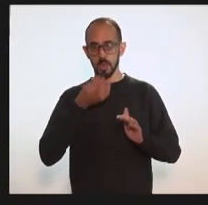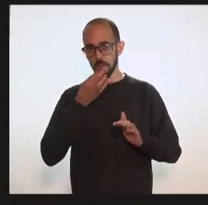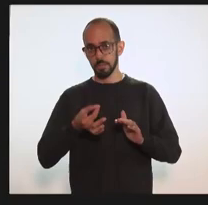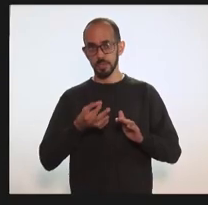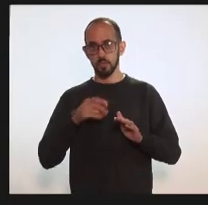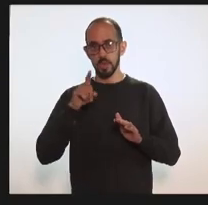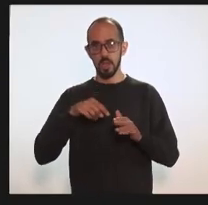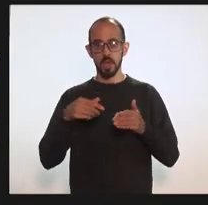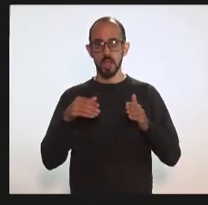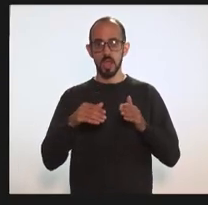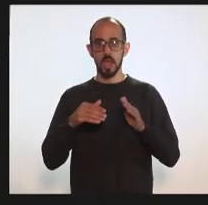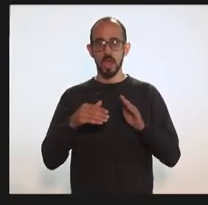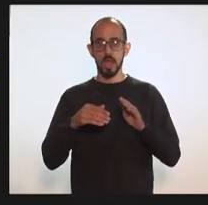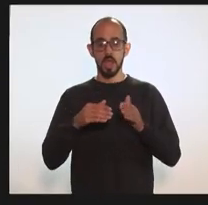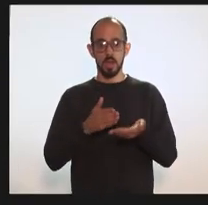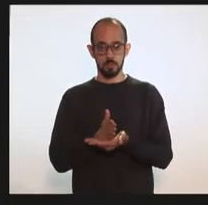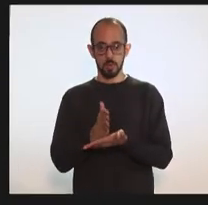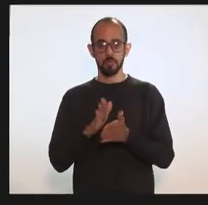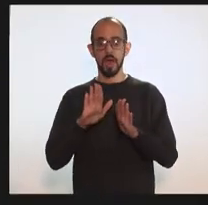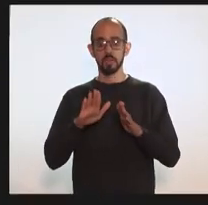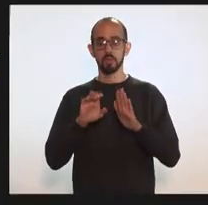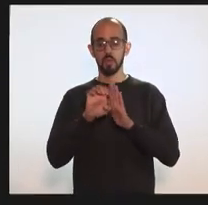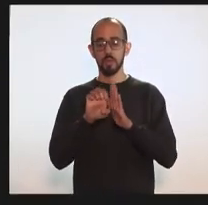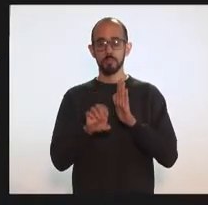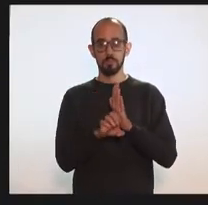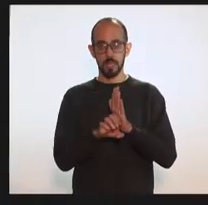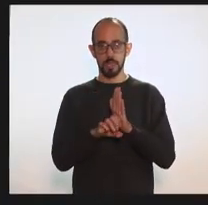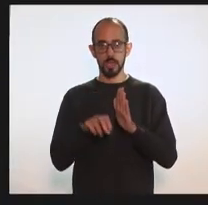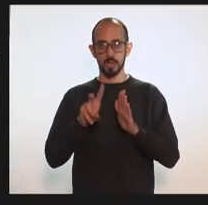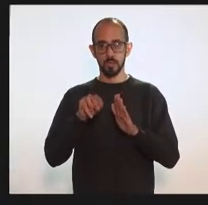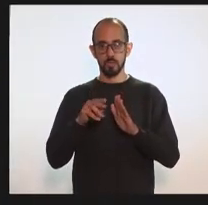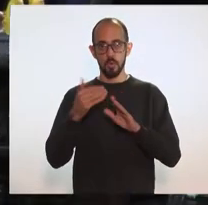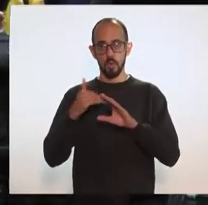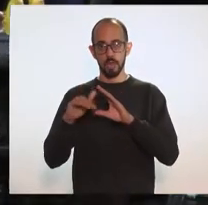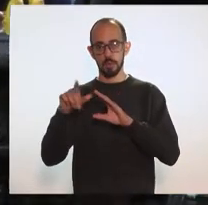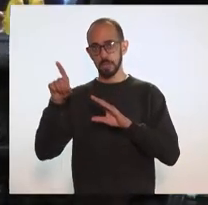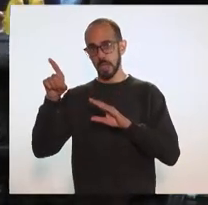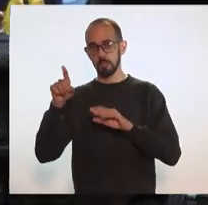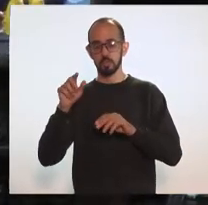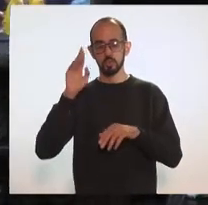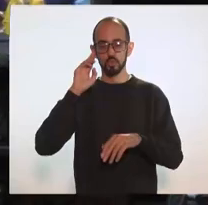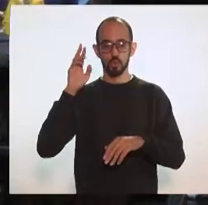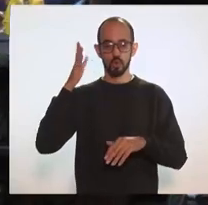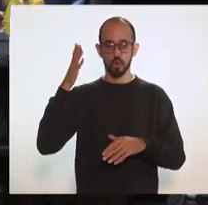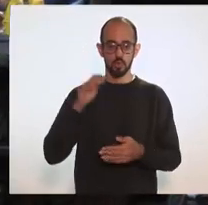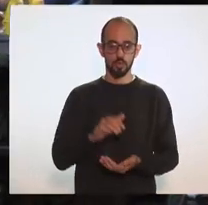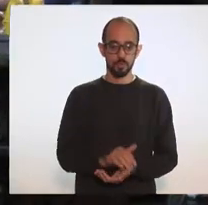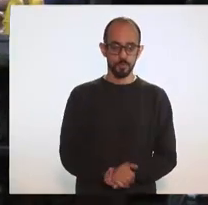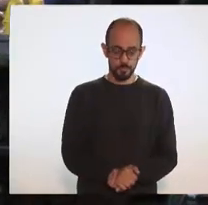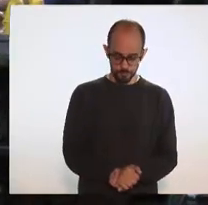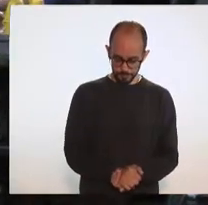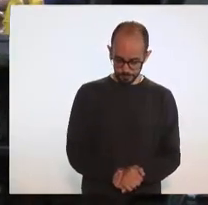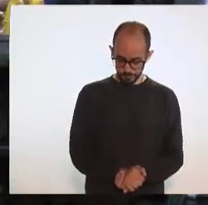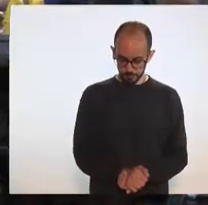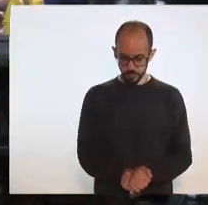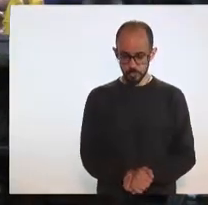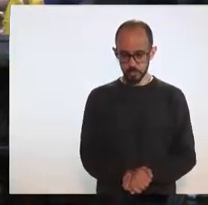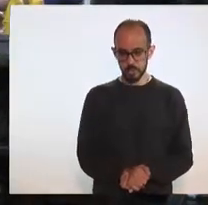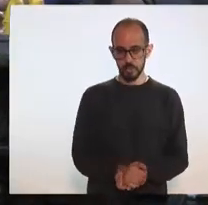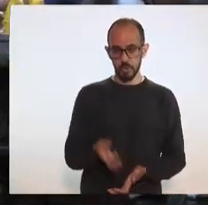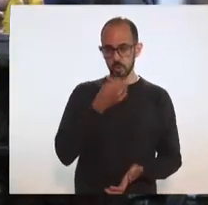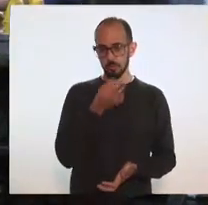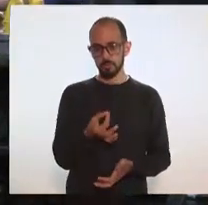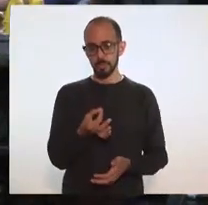emendas eu vou estar encaminhando para o senhor Ok o parecer os pareceres emitidos em discussão